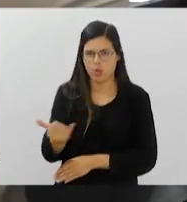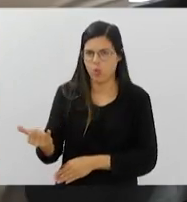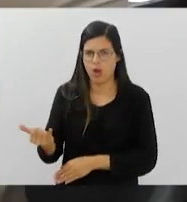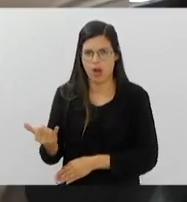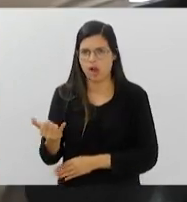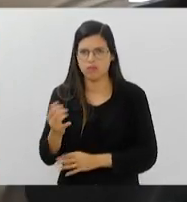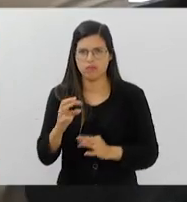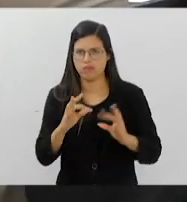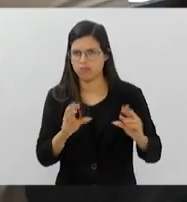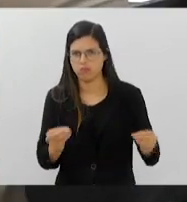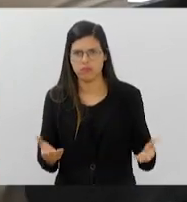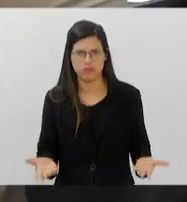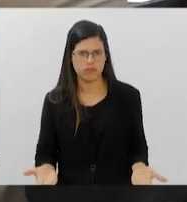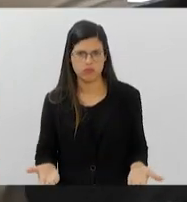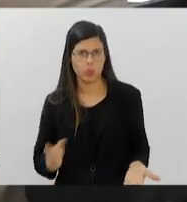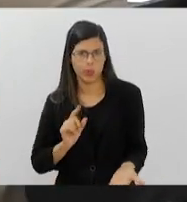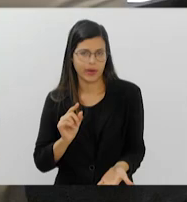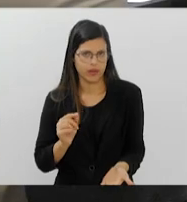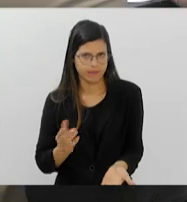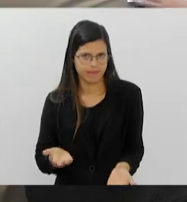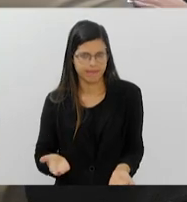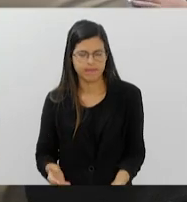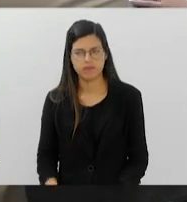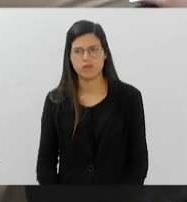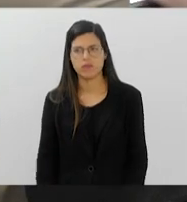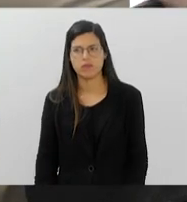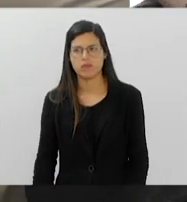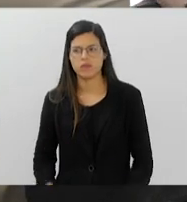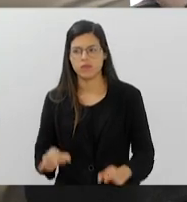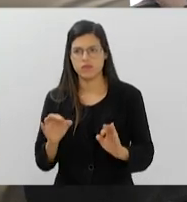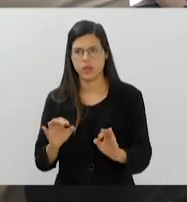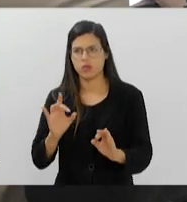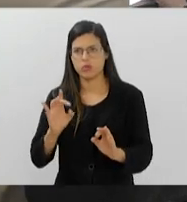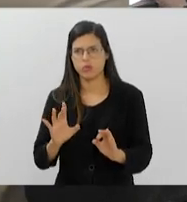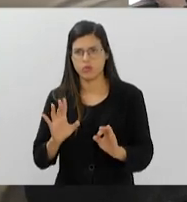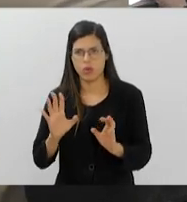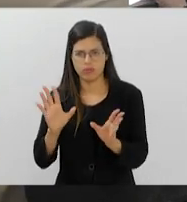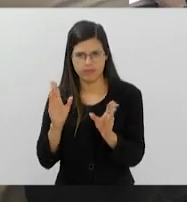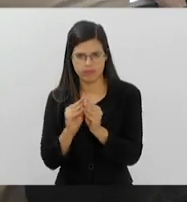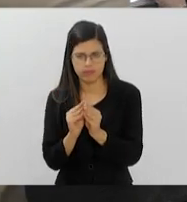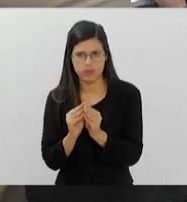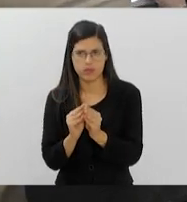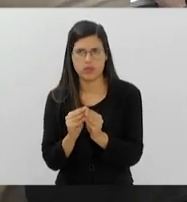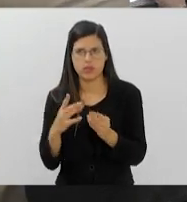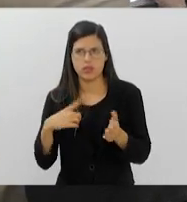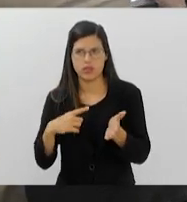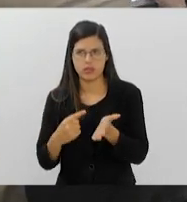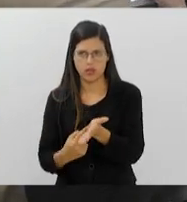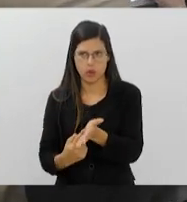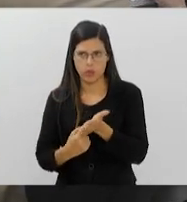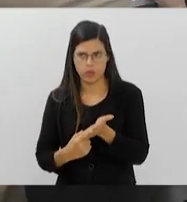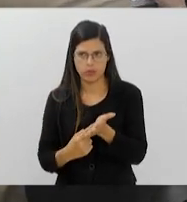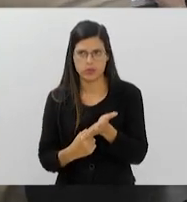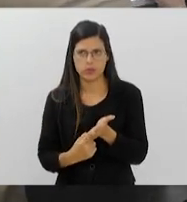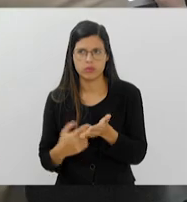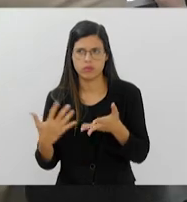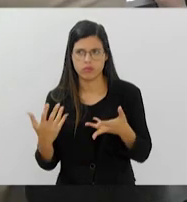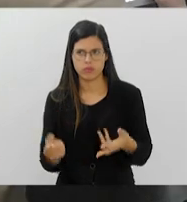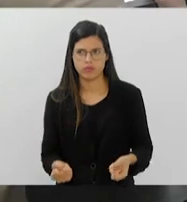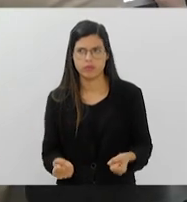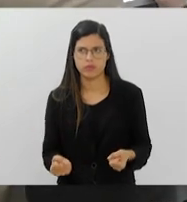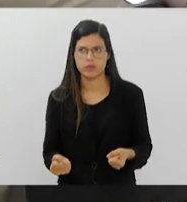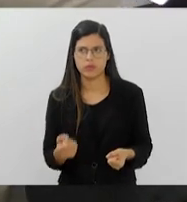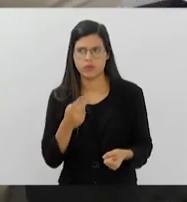quê? Certíssimo. Só para concluir, presidente, já que há esse acordo todo no qual eu me incluo, dizer o